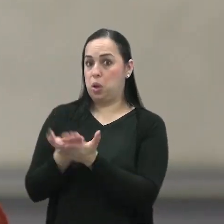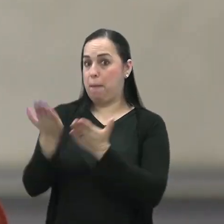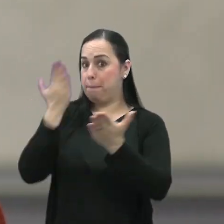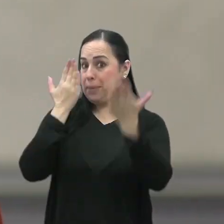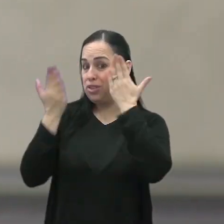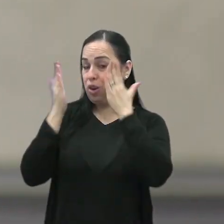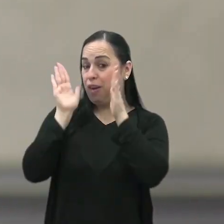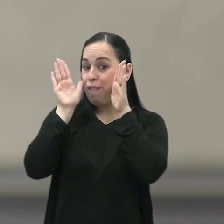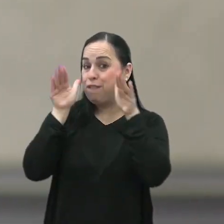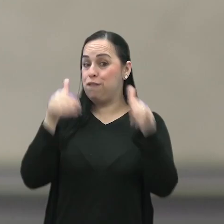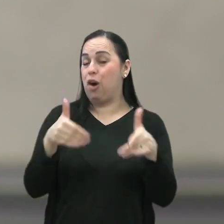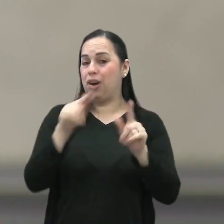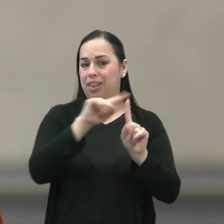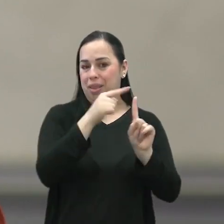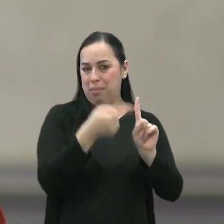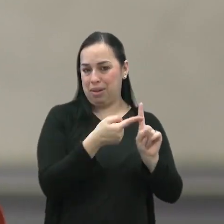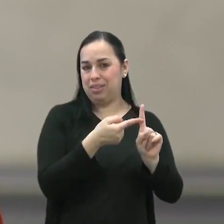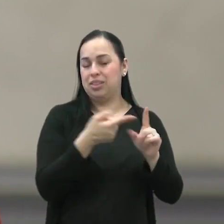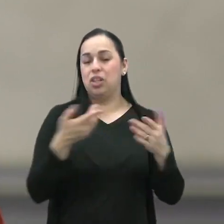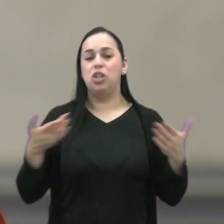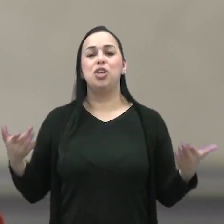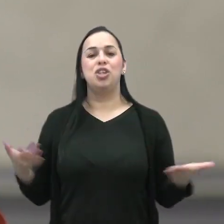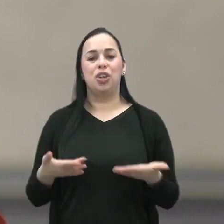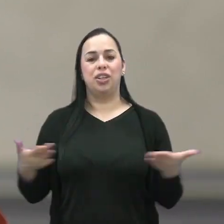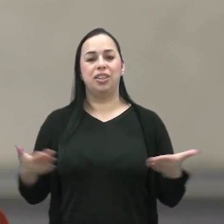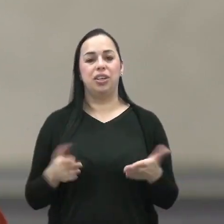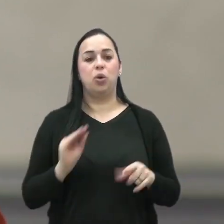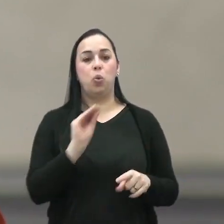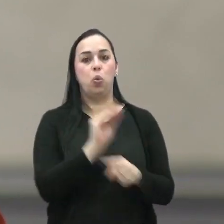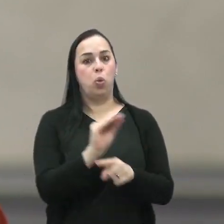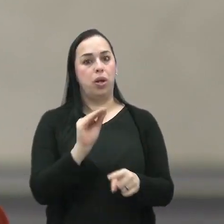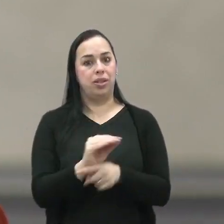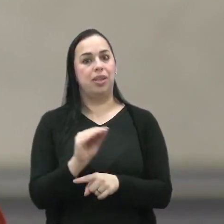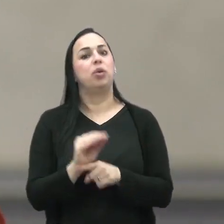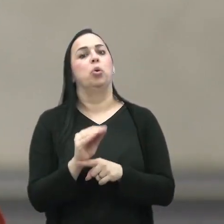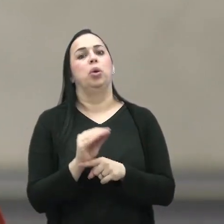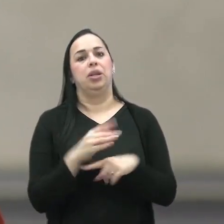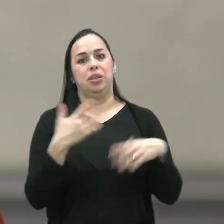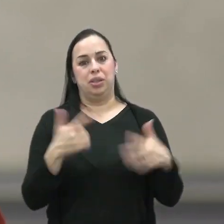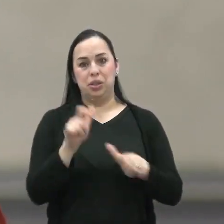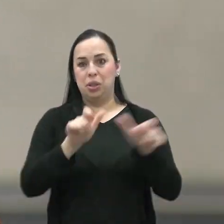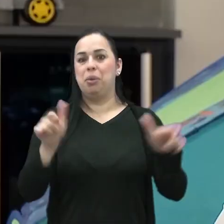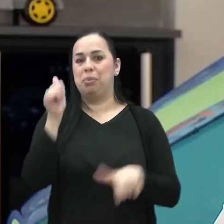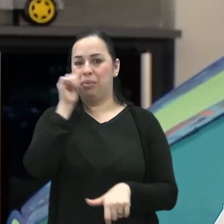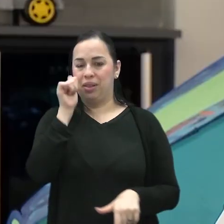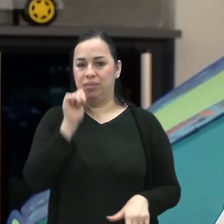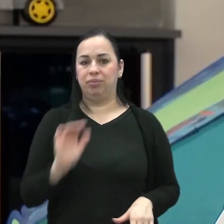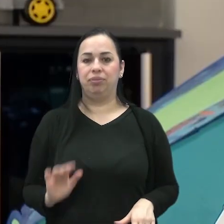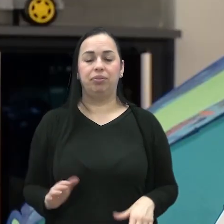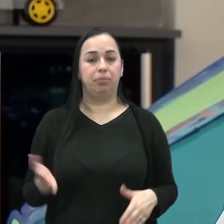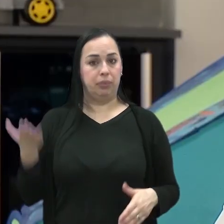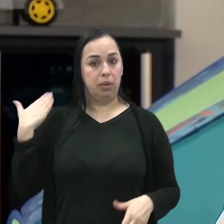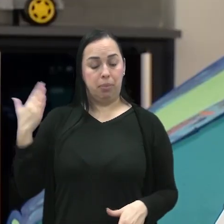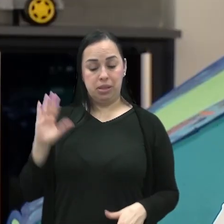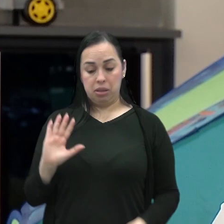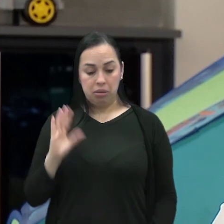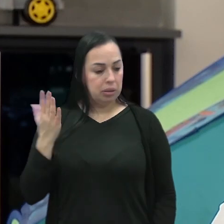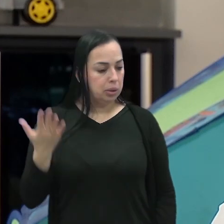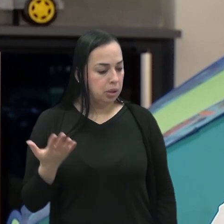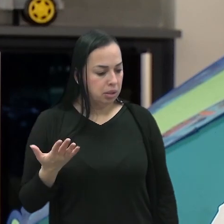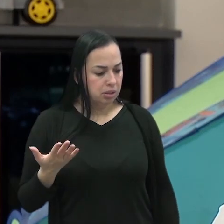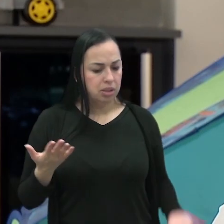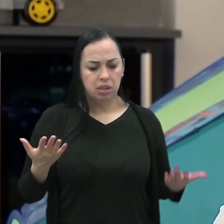em psicologia materna e perinatal e hoje cuida de muitas mães. Apesar de tudo que estava acontecendo, eu